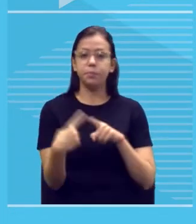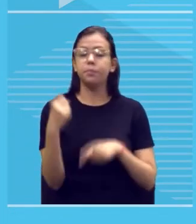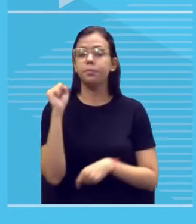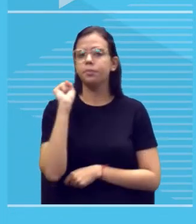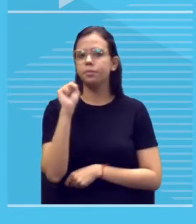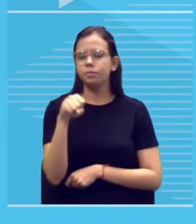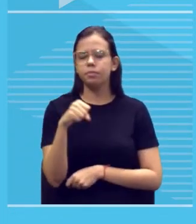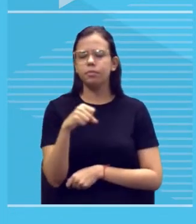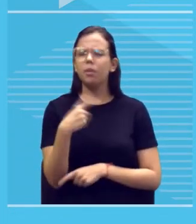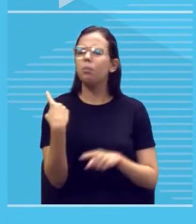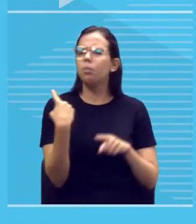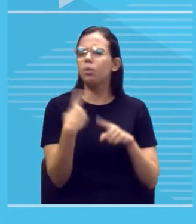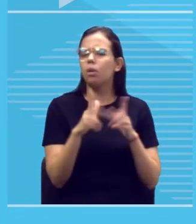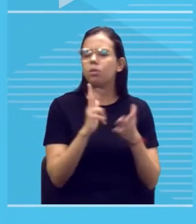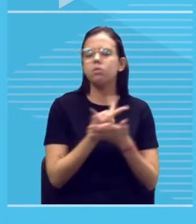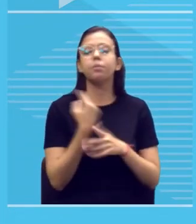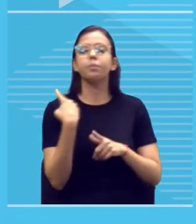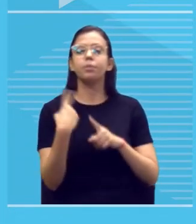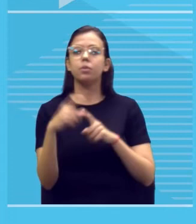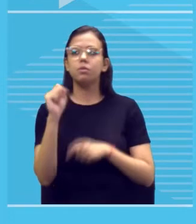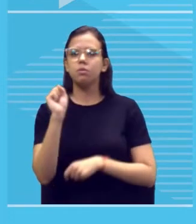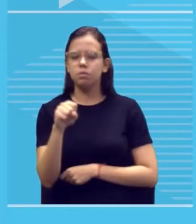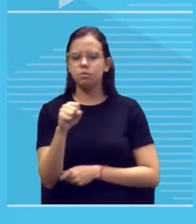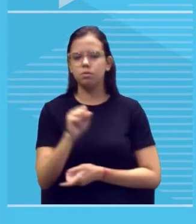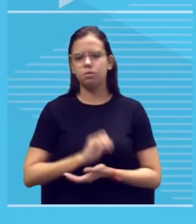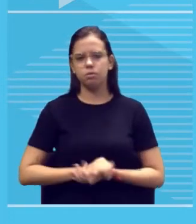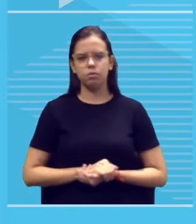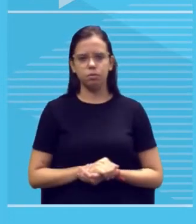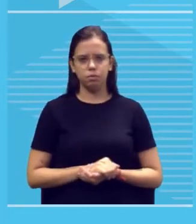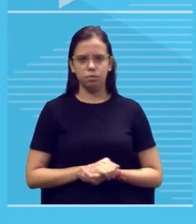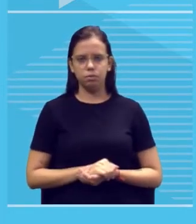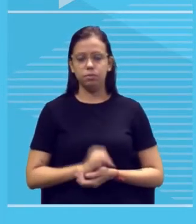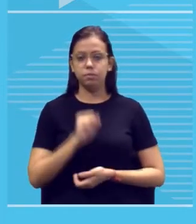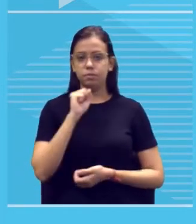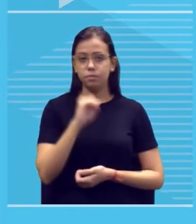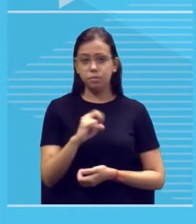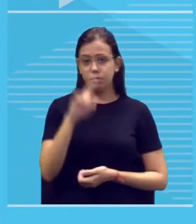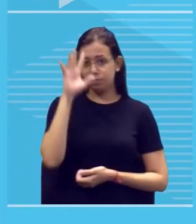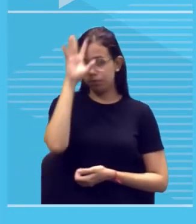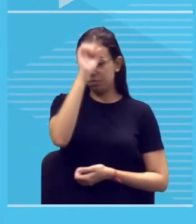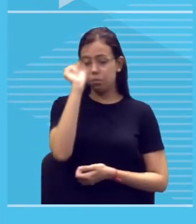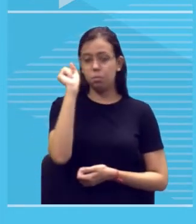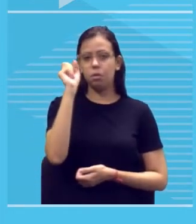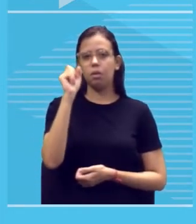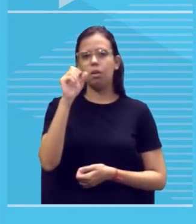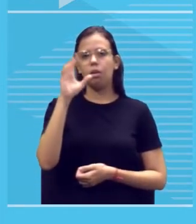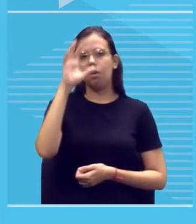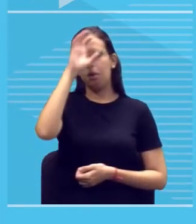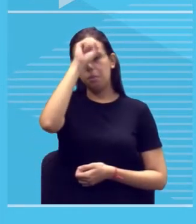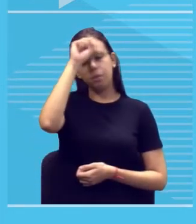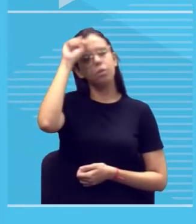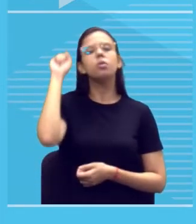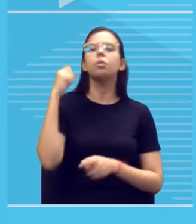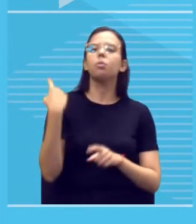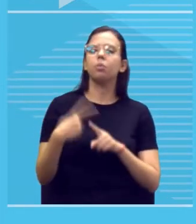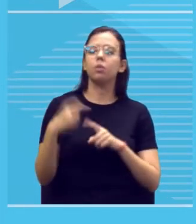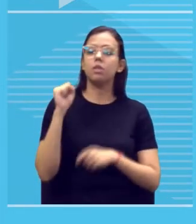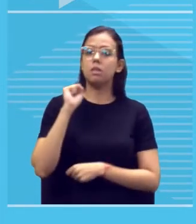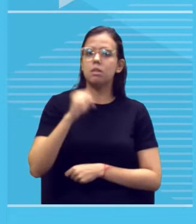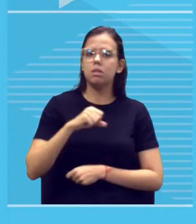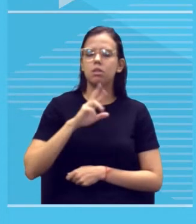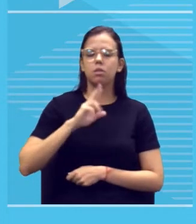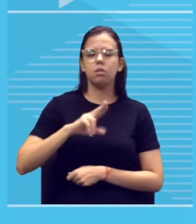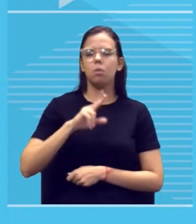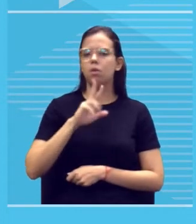ah porque isso porque sim você aprende que Porque sim não é resposta você já tem aí